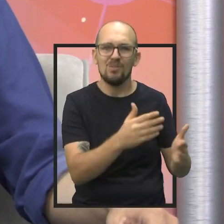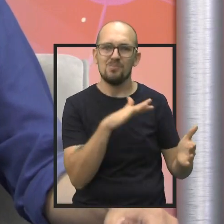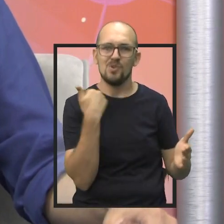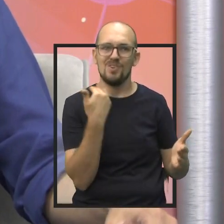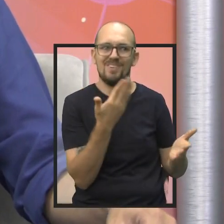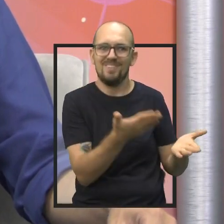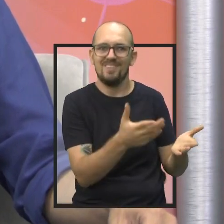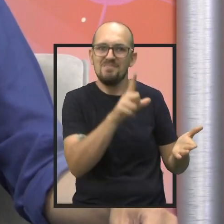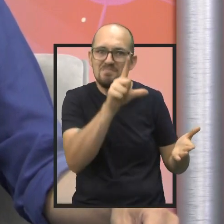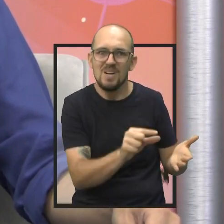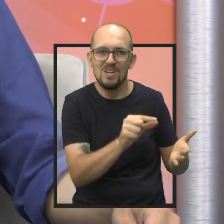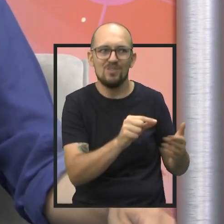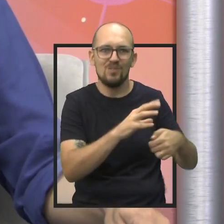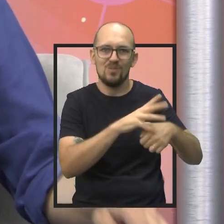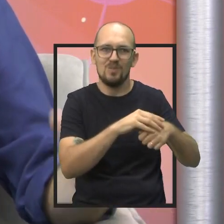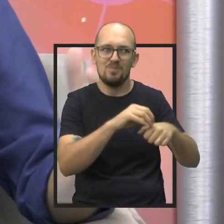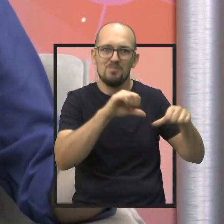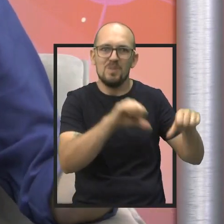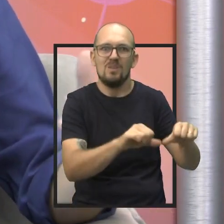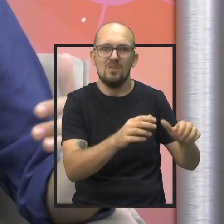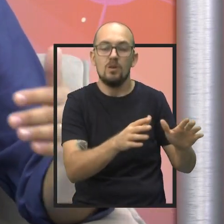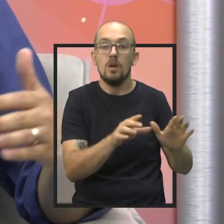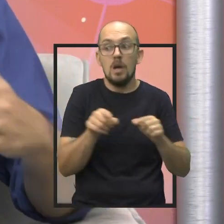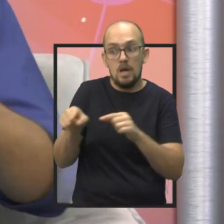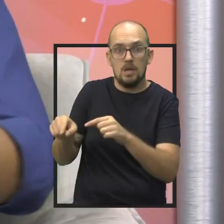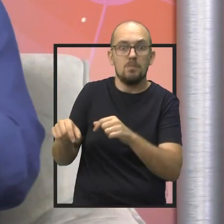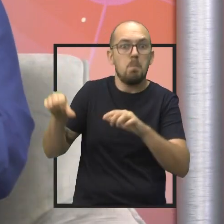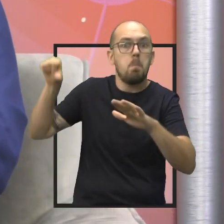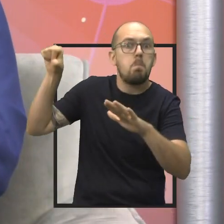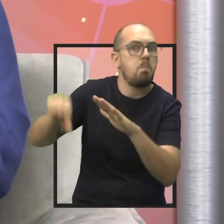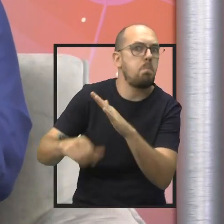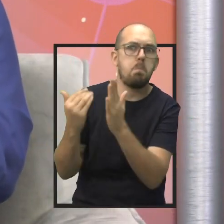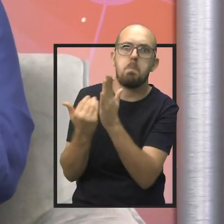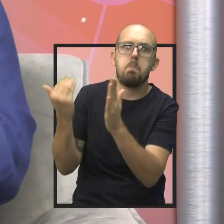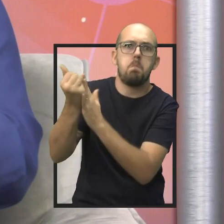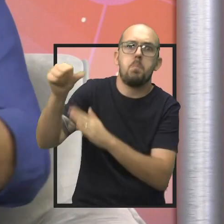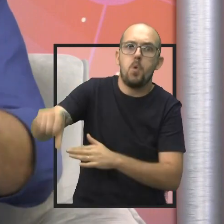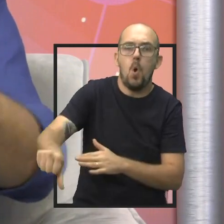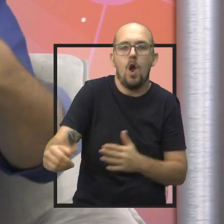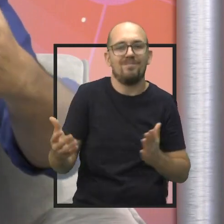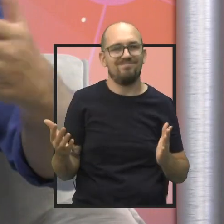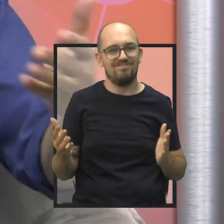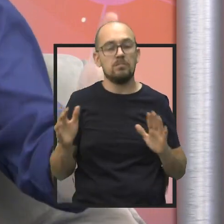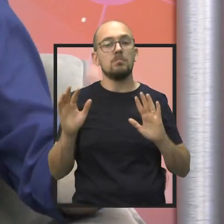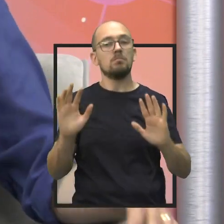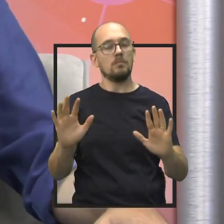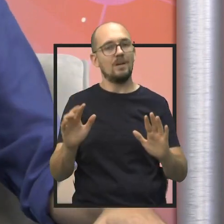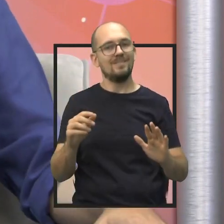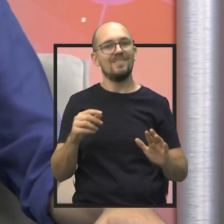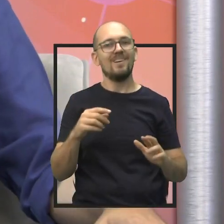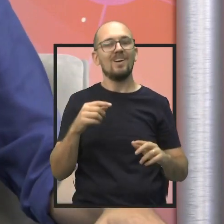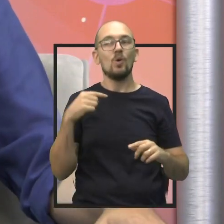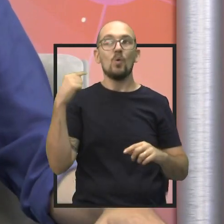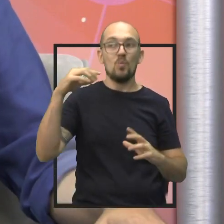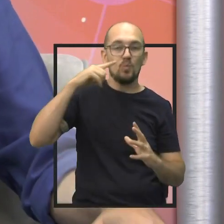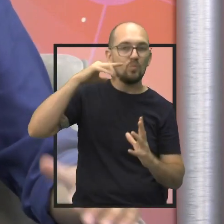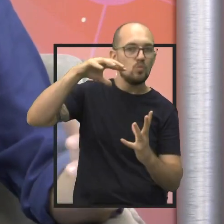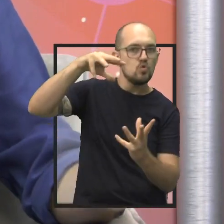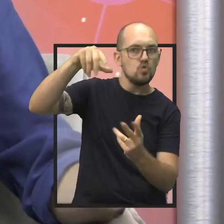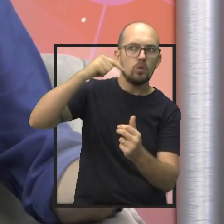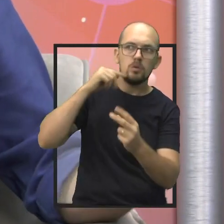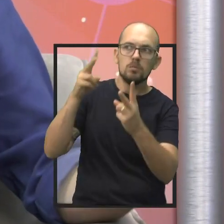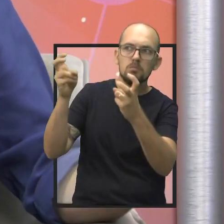e o índice de complicação maior. A gente ainda não sabe como é que essa doença vai se comportar no país, mas o que mostra em outros locais do mundo é